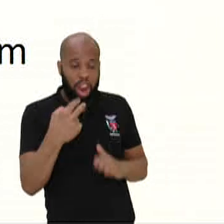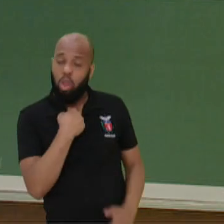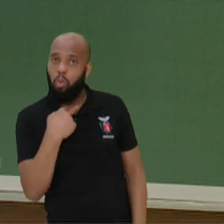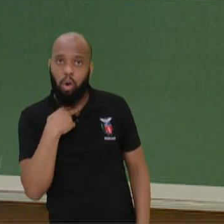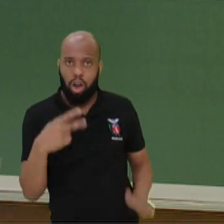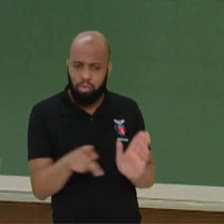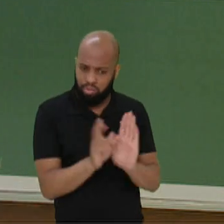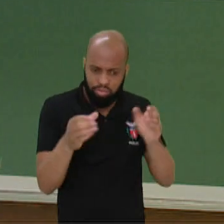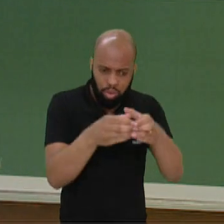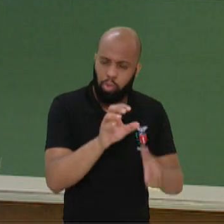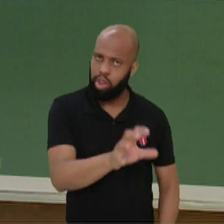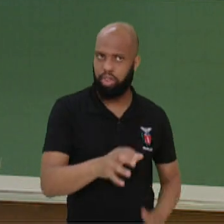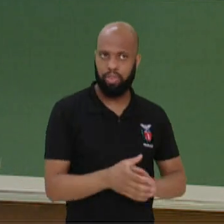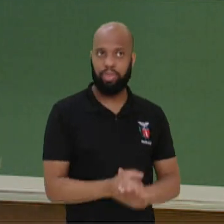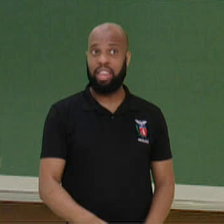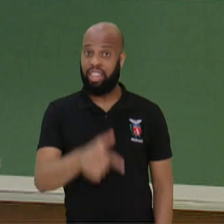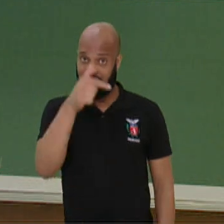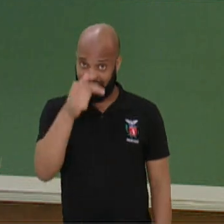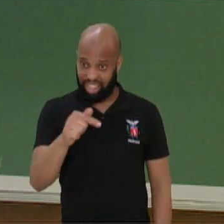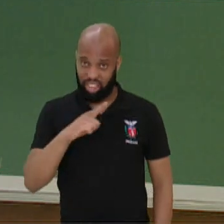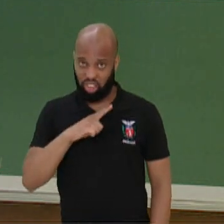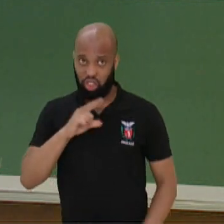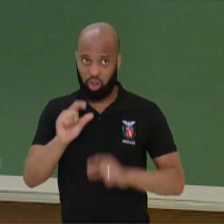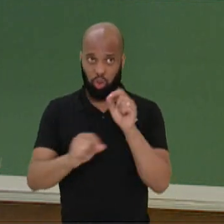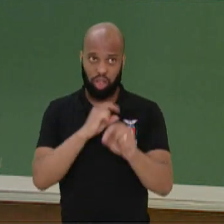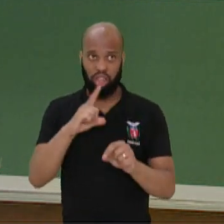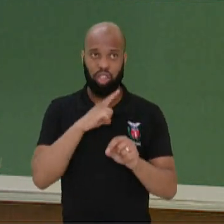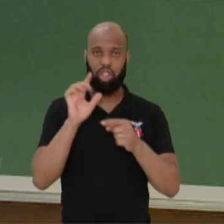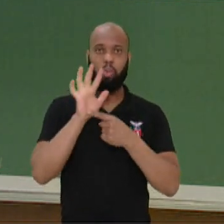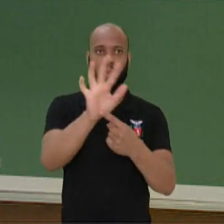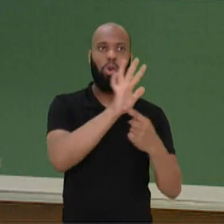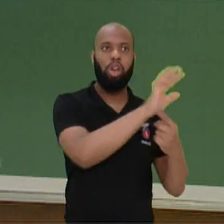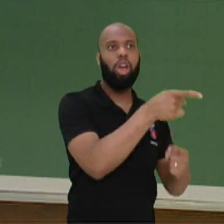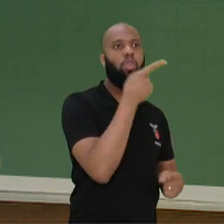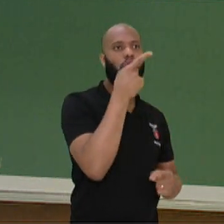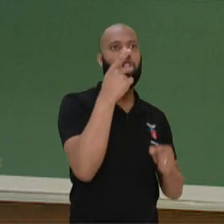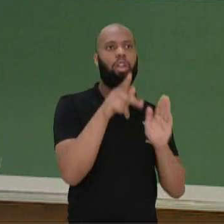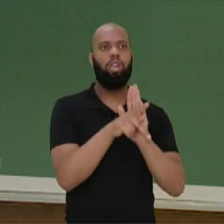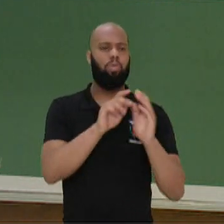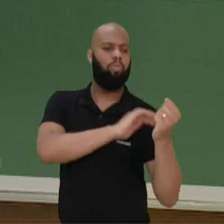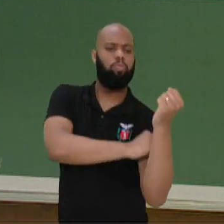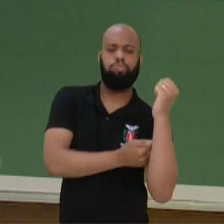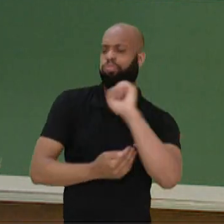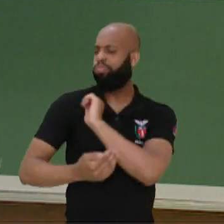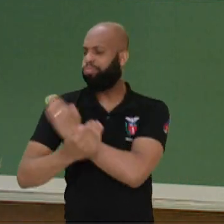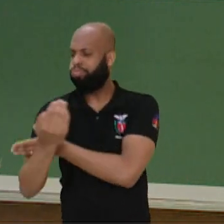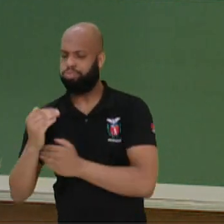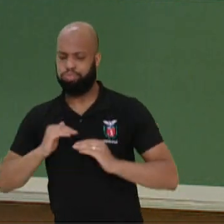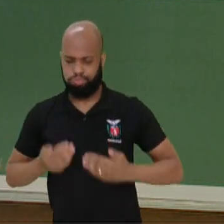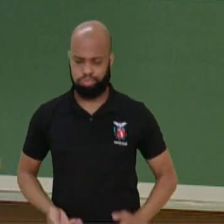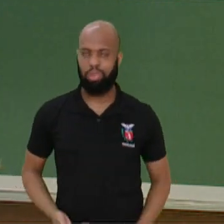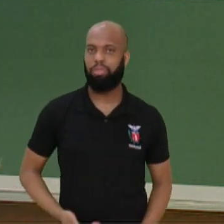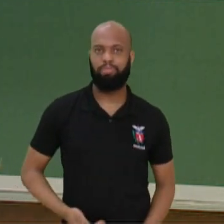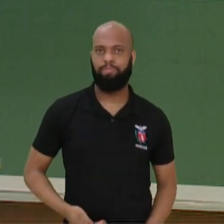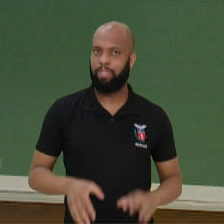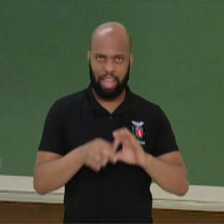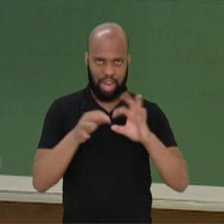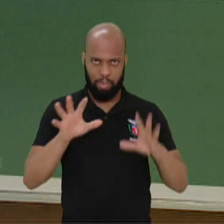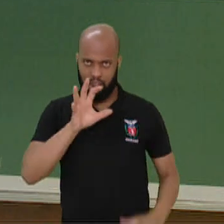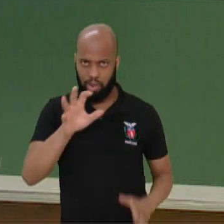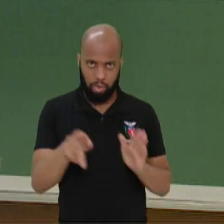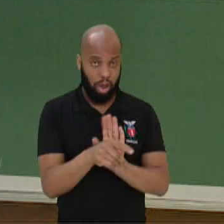categoria. E 7 produtos tinham publicidade fazendo alusão ao anabolismo, o que não é permitido em